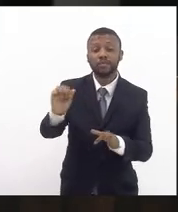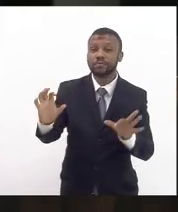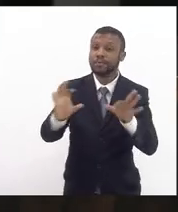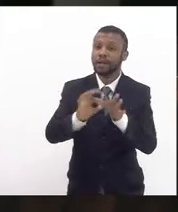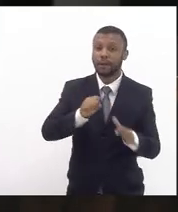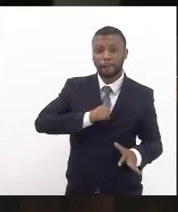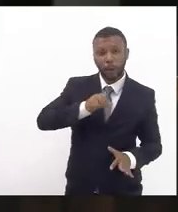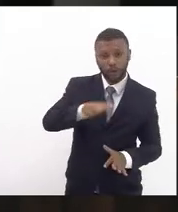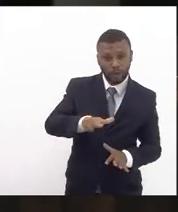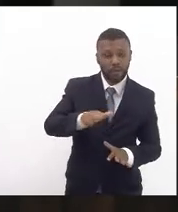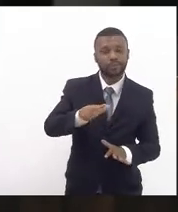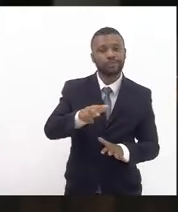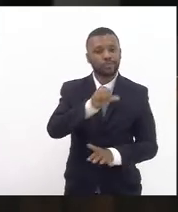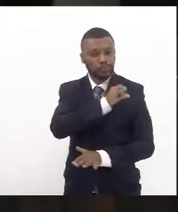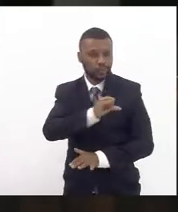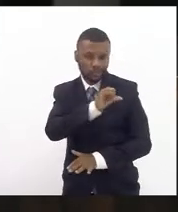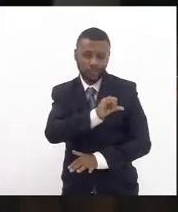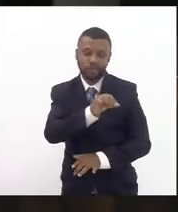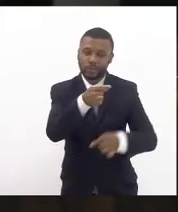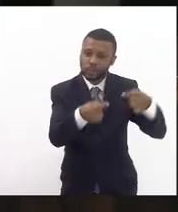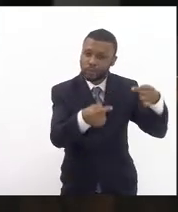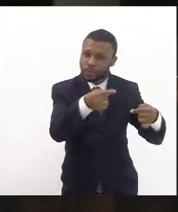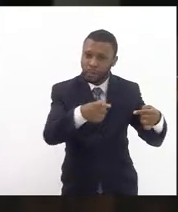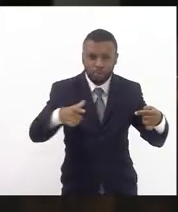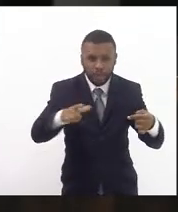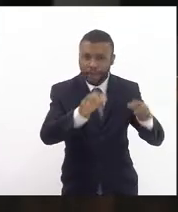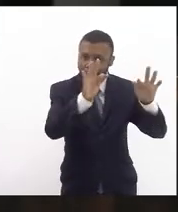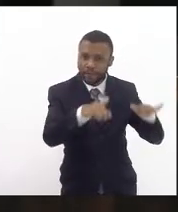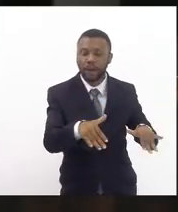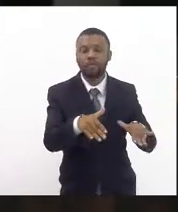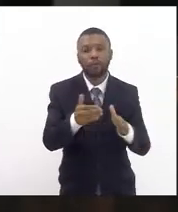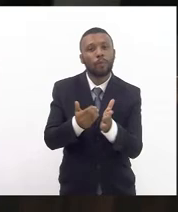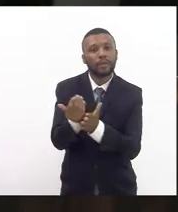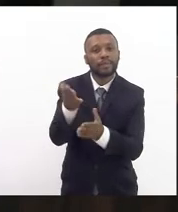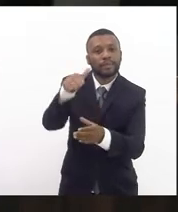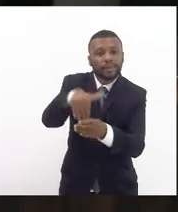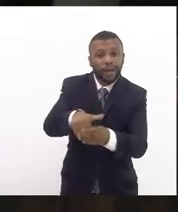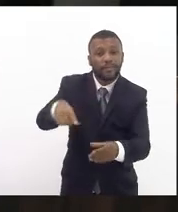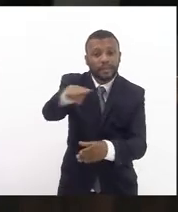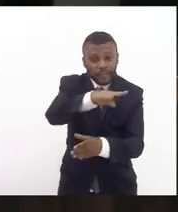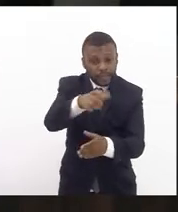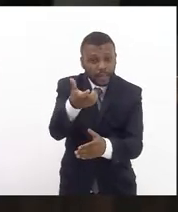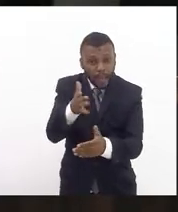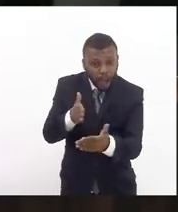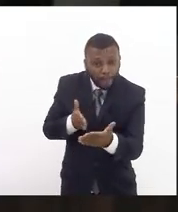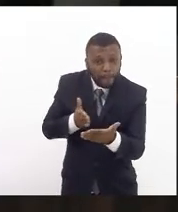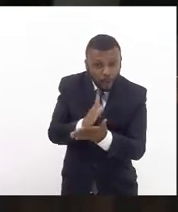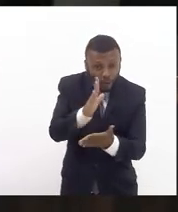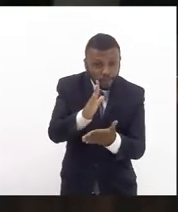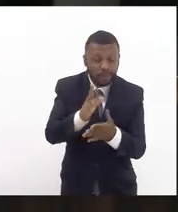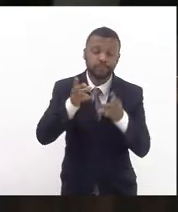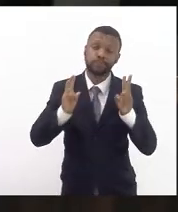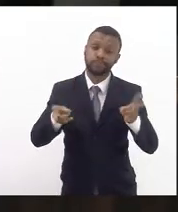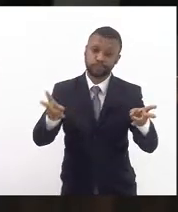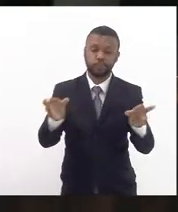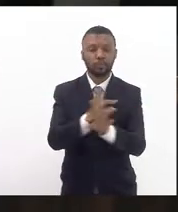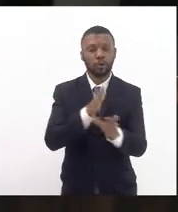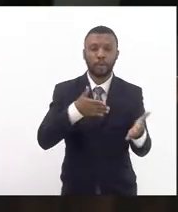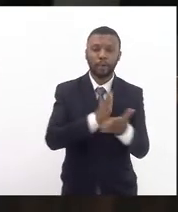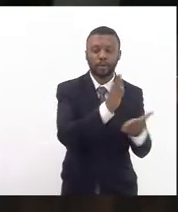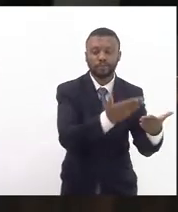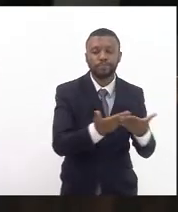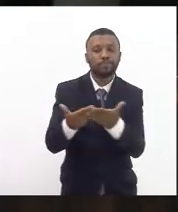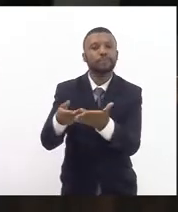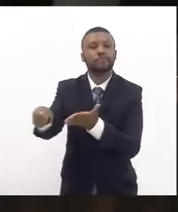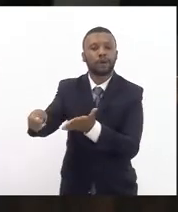discussão, não havendo quem queira discutir, encerrada a discussão, em votação, senhores que aprovam, permaneçam como estão aprovados, vai